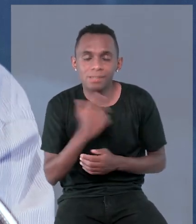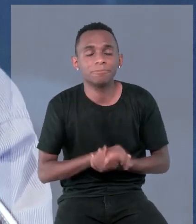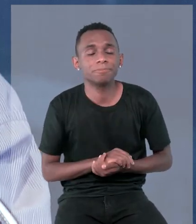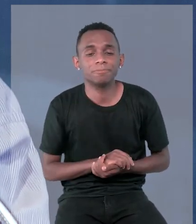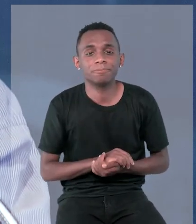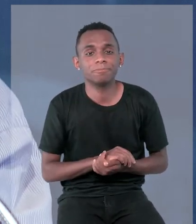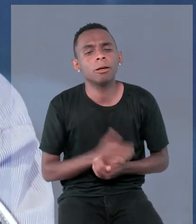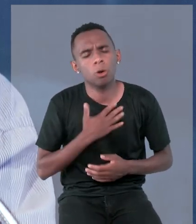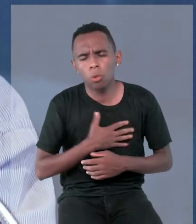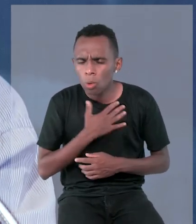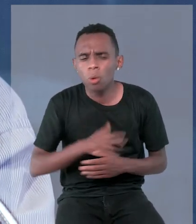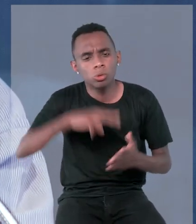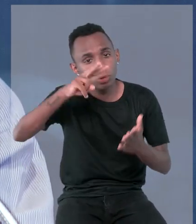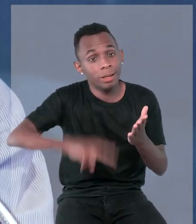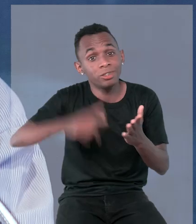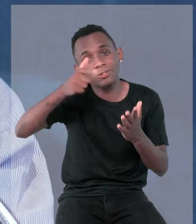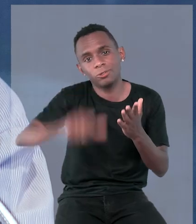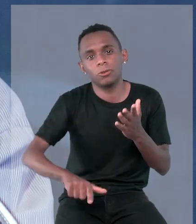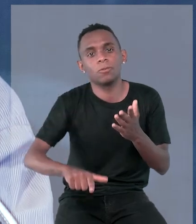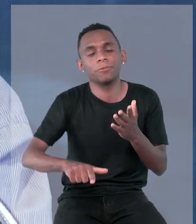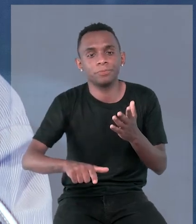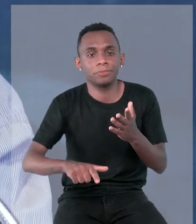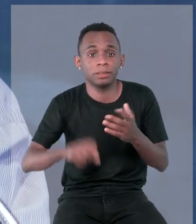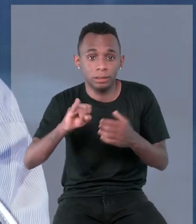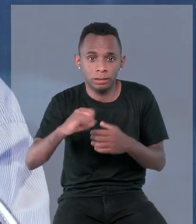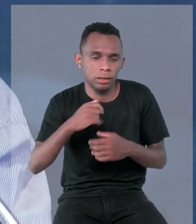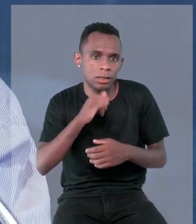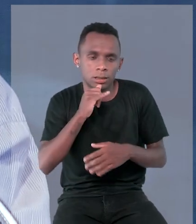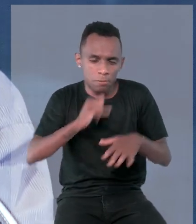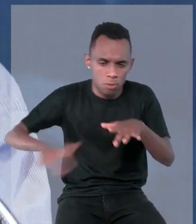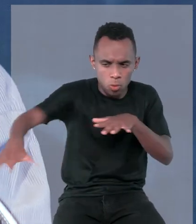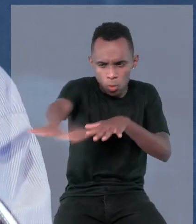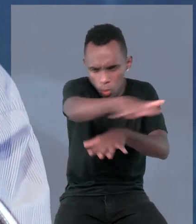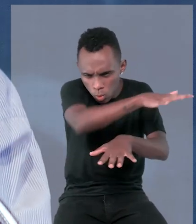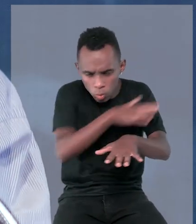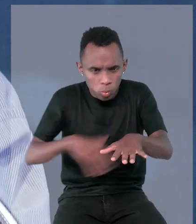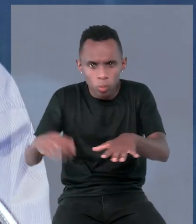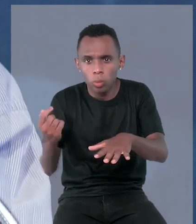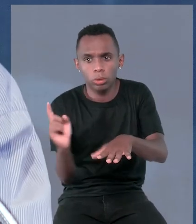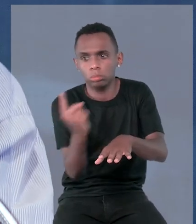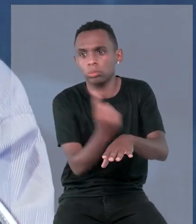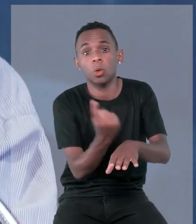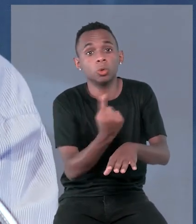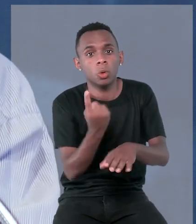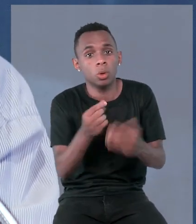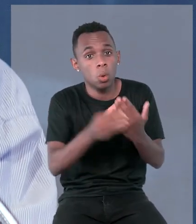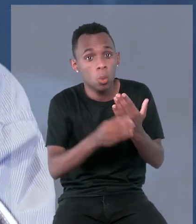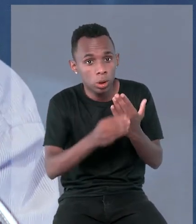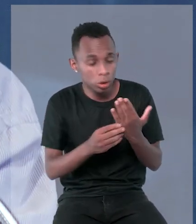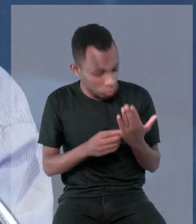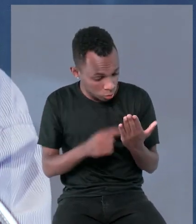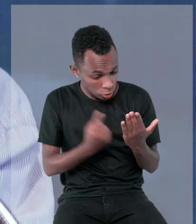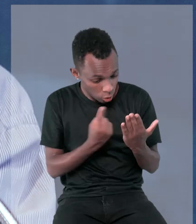E realmente, eu gosto muito de reler, né? Se eu fosse uma ilha deserta, se eu levar um livro, estou levando uma